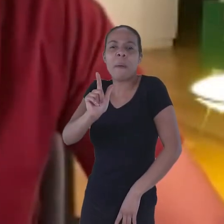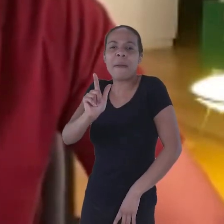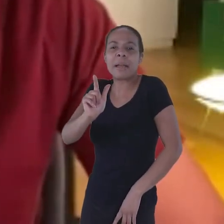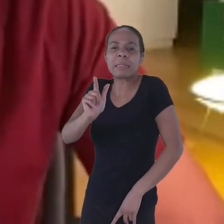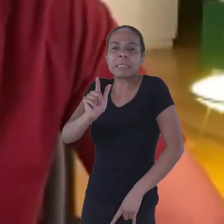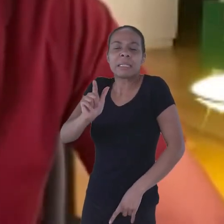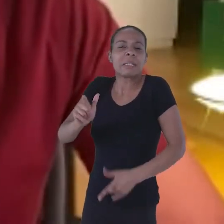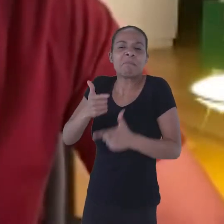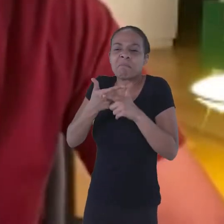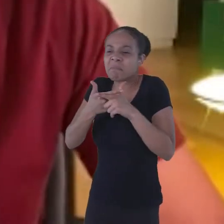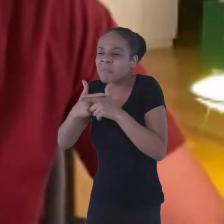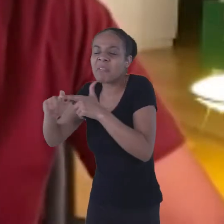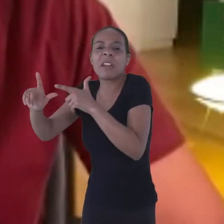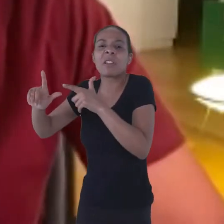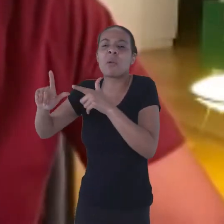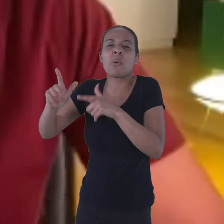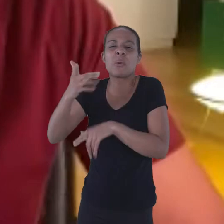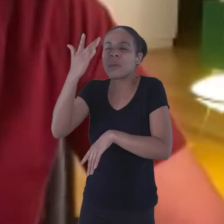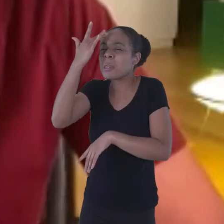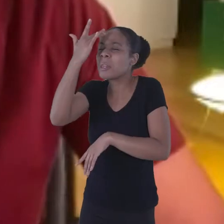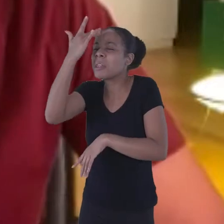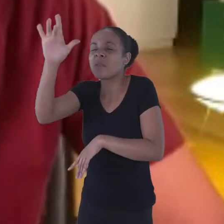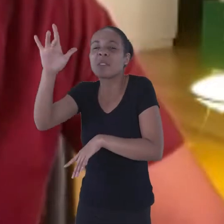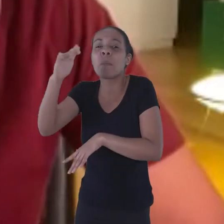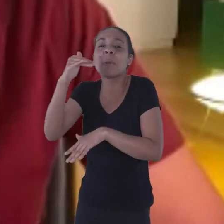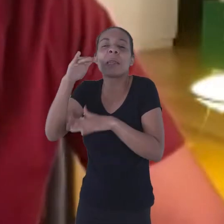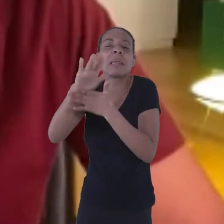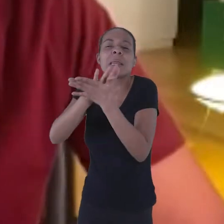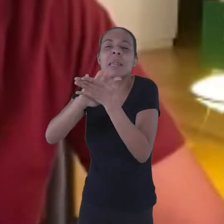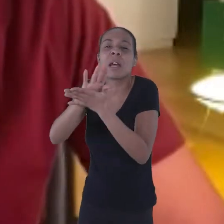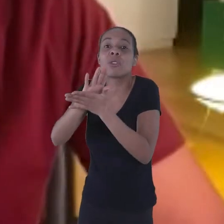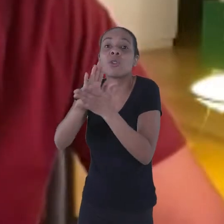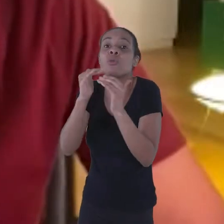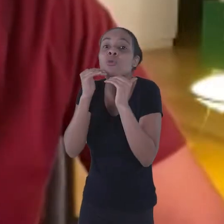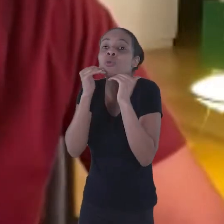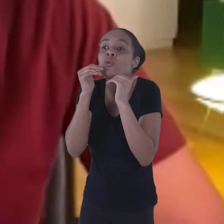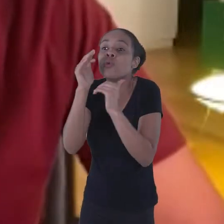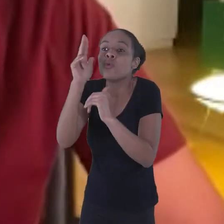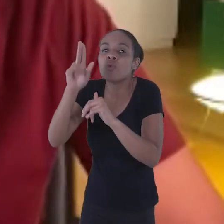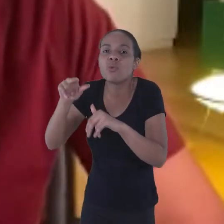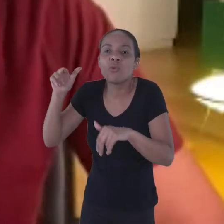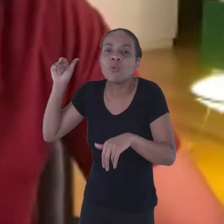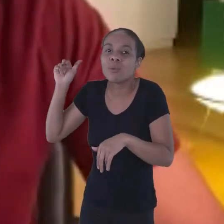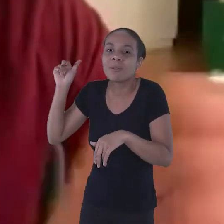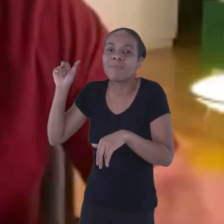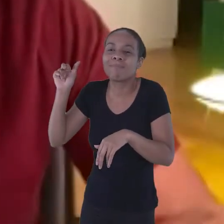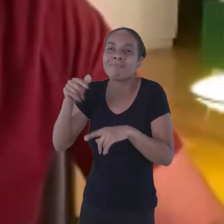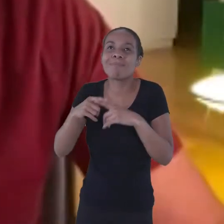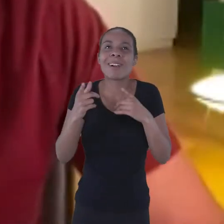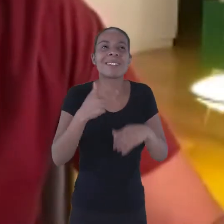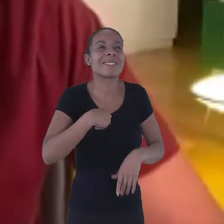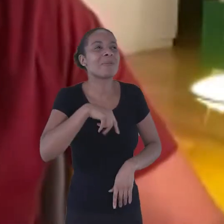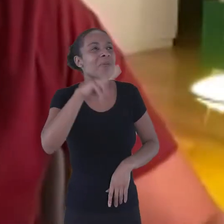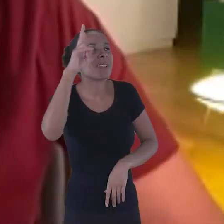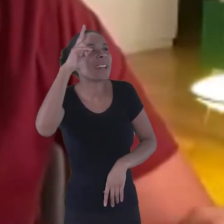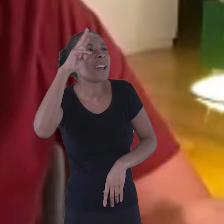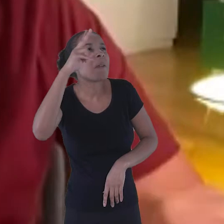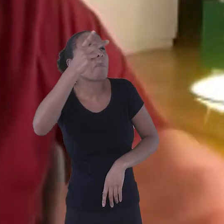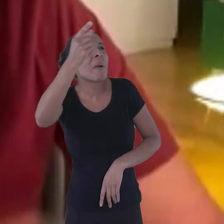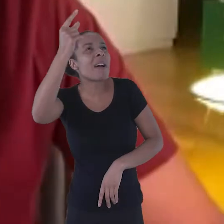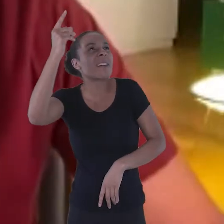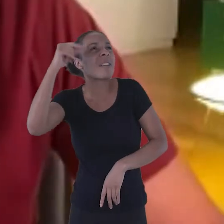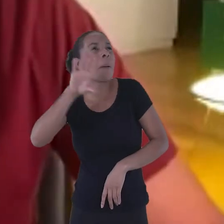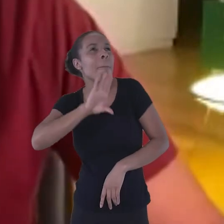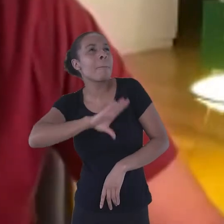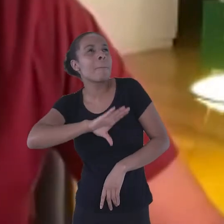Mas quem sabe serei salvo pela linda e delicada professora de português. quem sabe? Aí vem a paixão dele pela professora